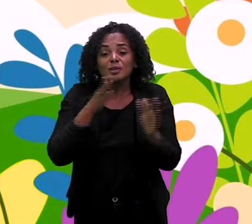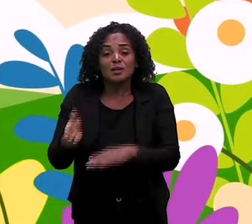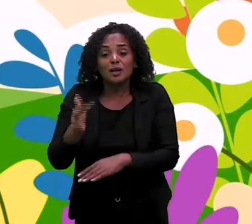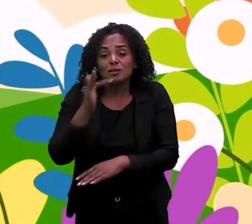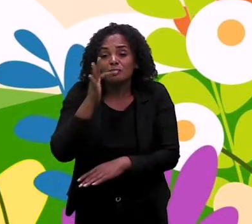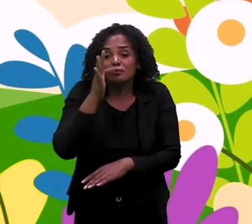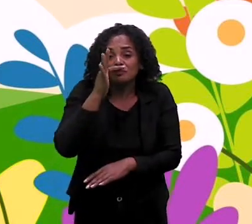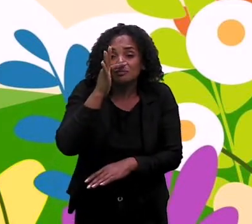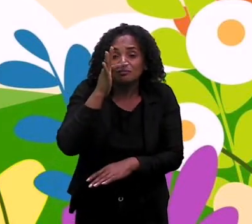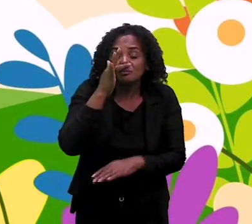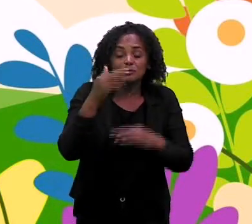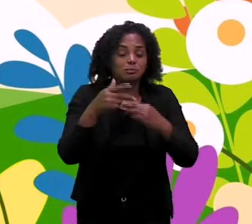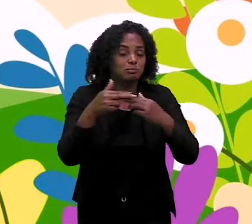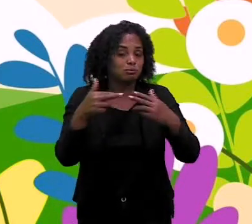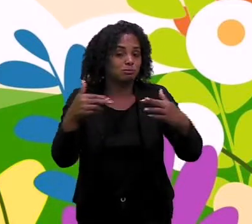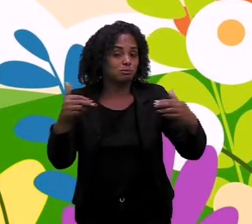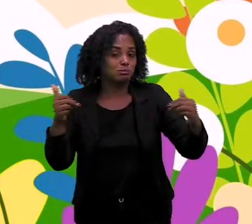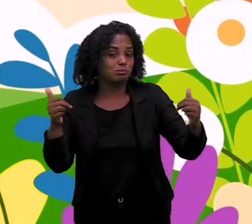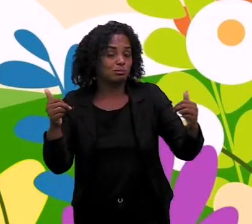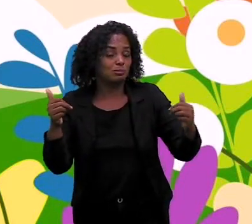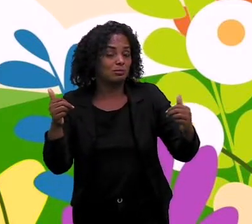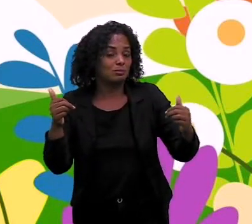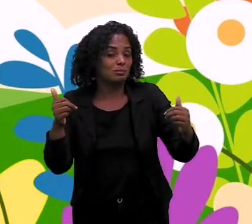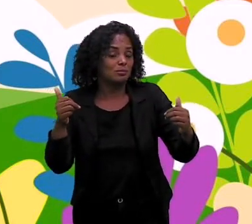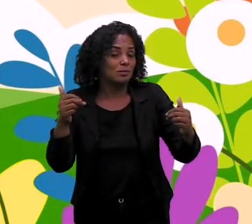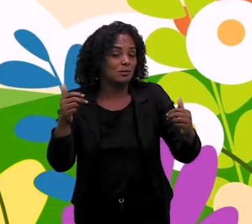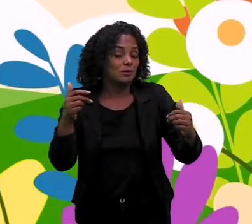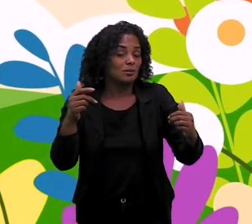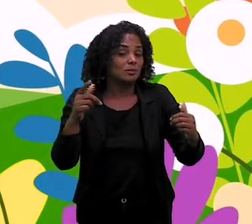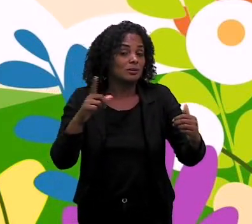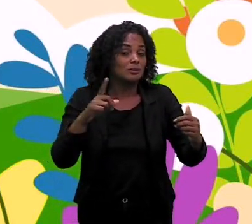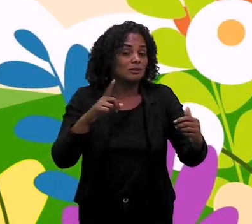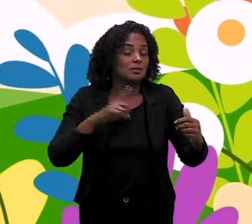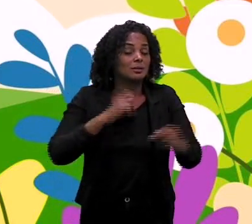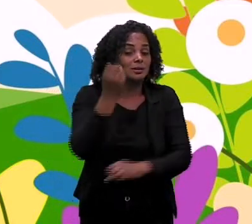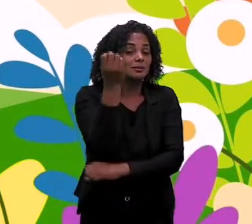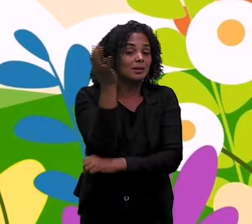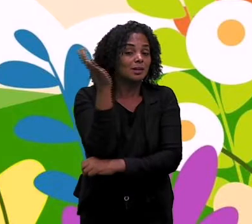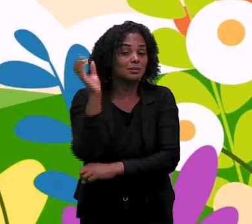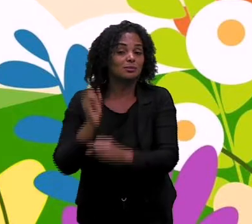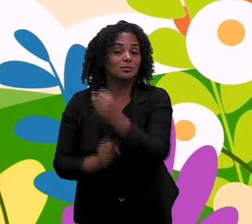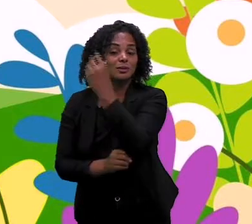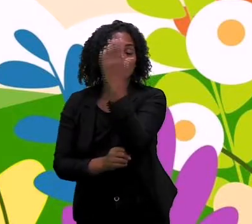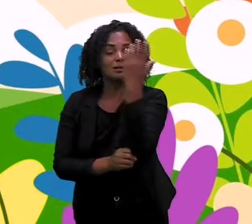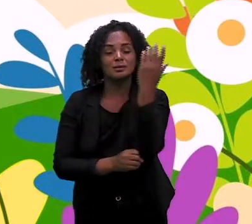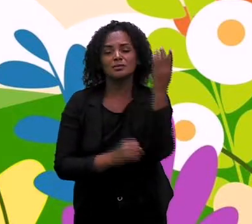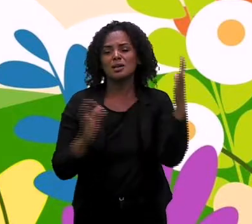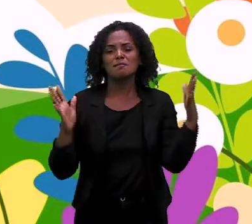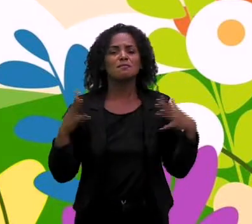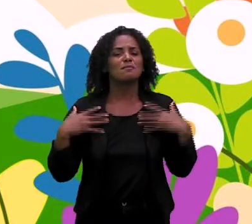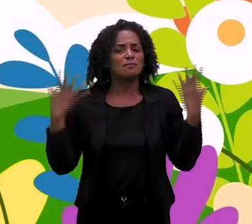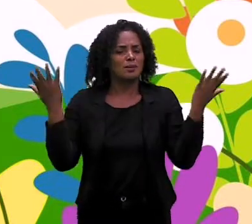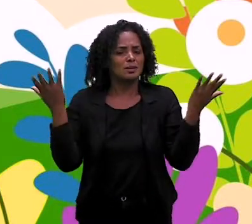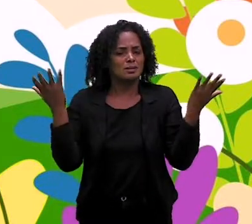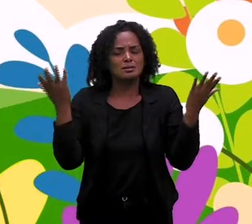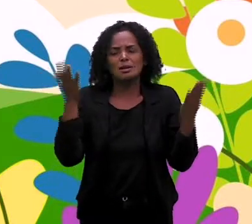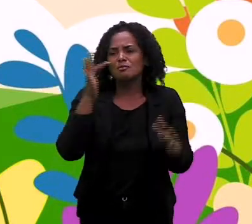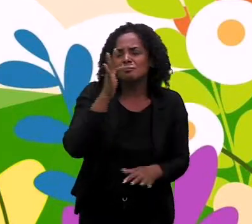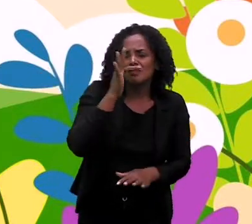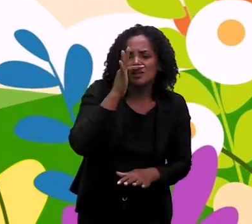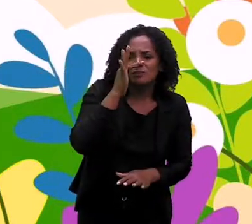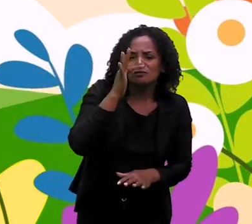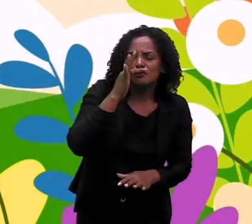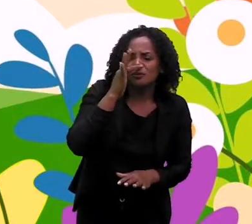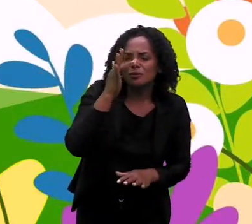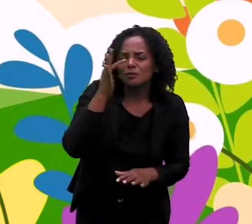é a estação onde a natureza fica em festa. As flores começam a brotar,